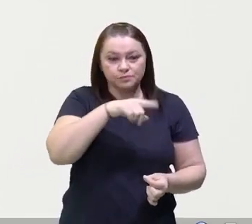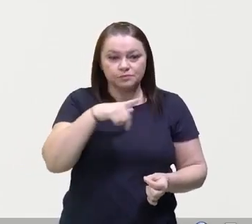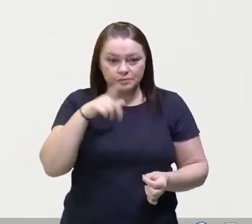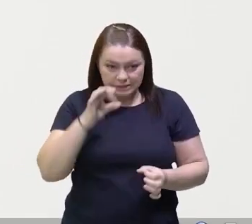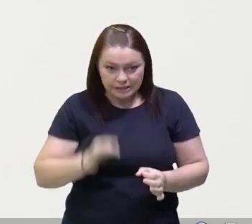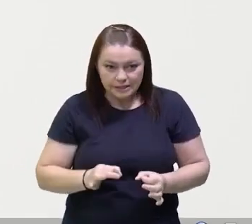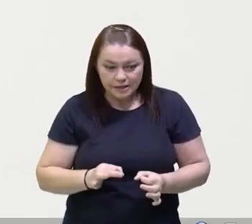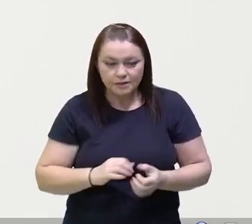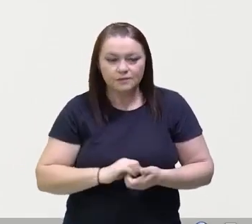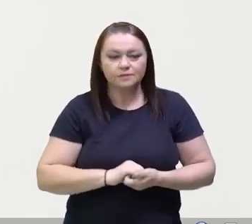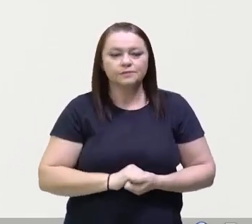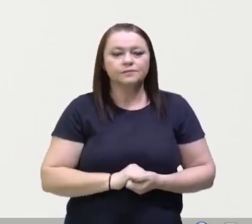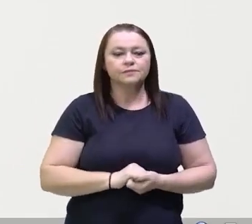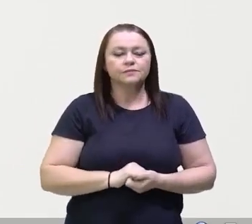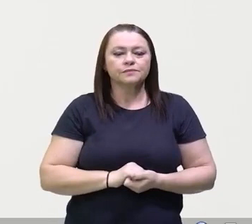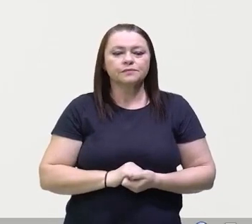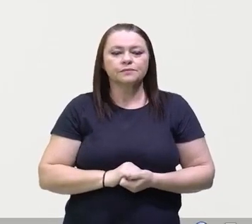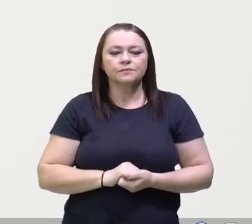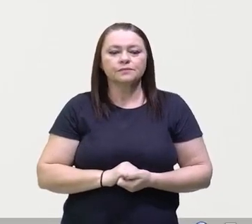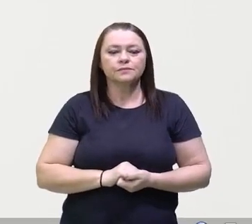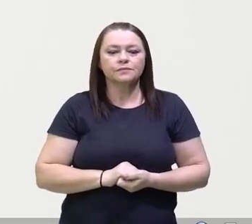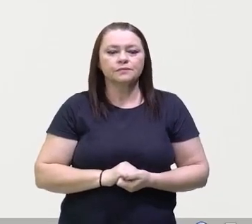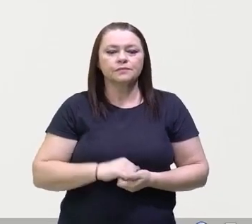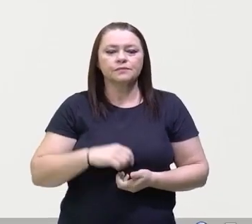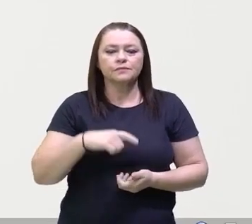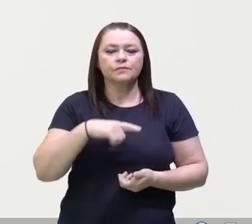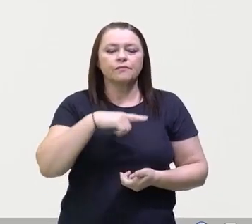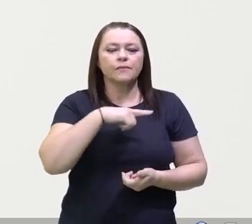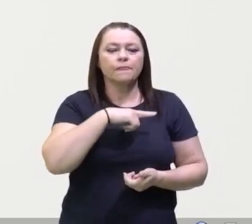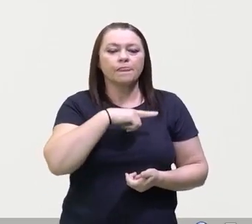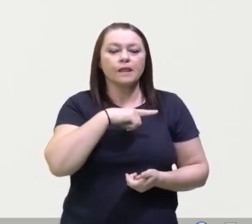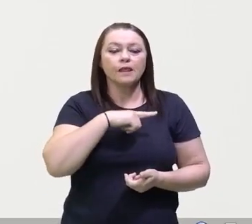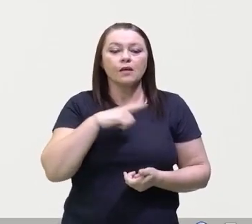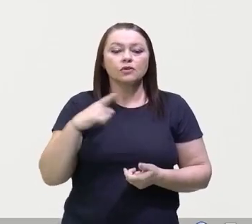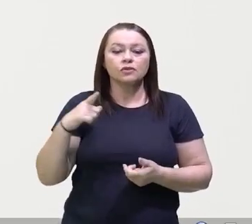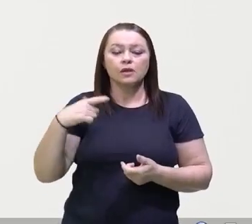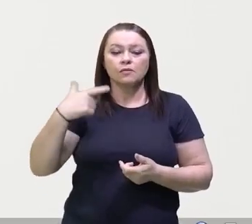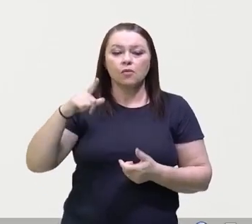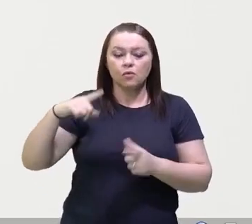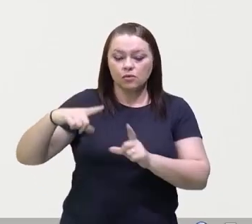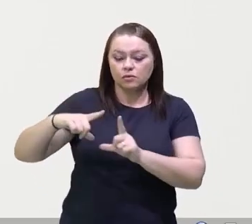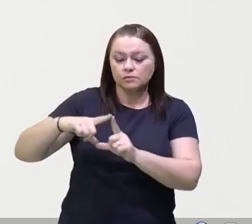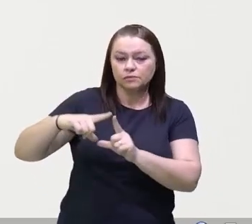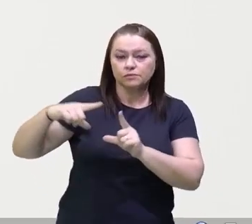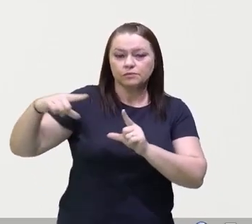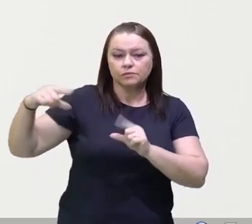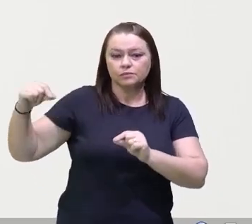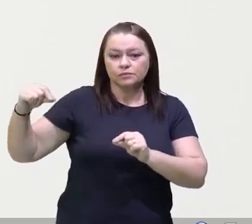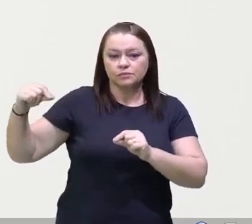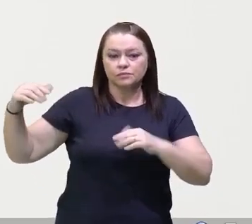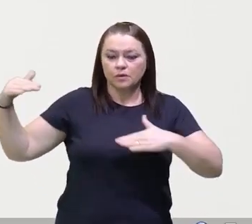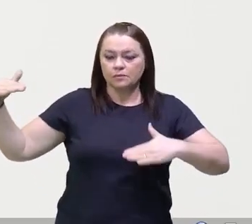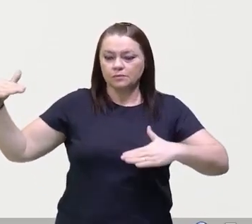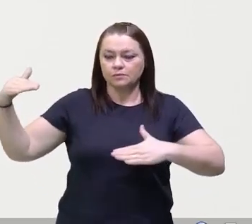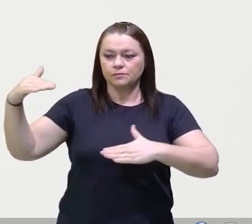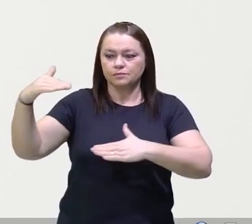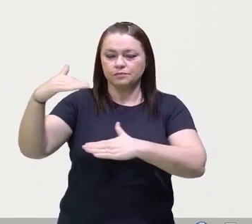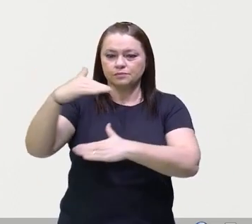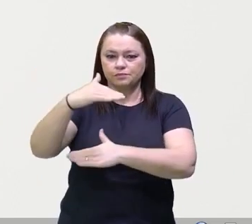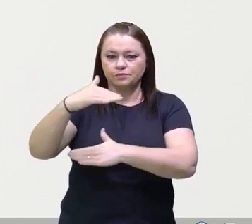certo? Aqui nós temos o quê? O paralelogramo, ó, lado oposto, tá